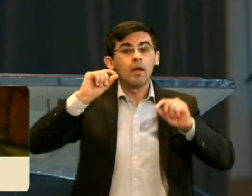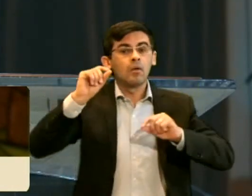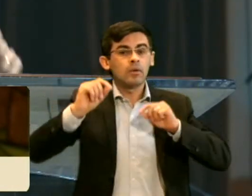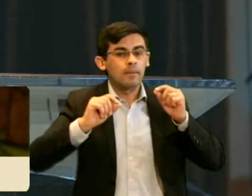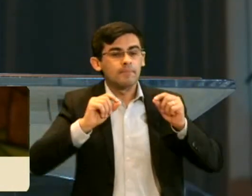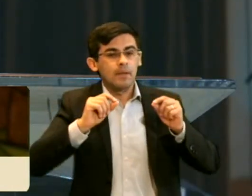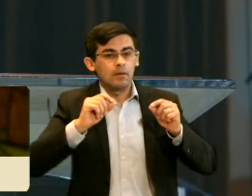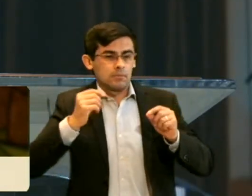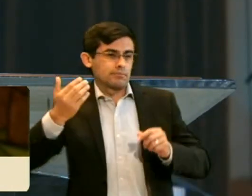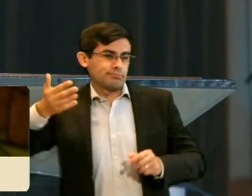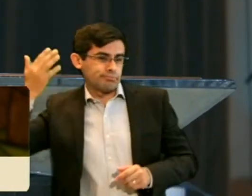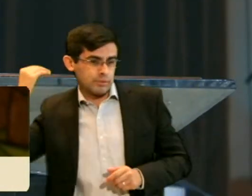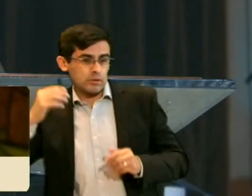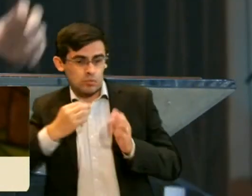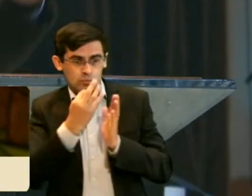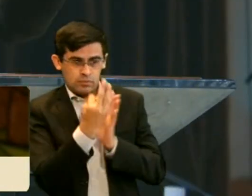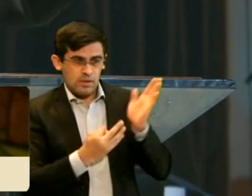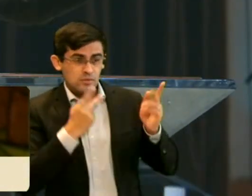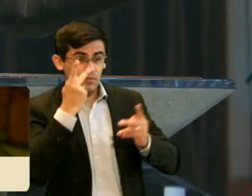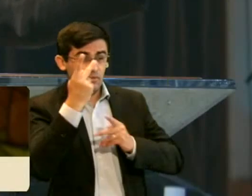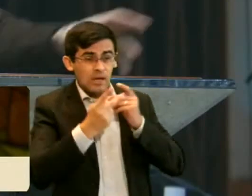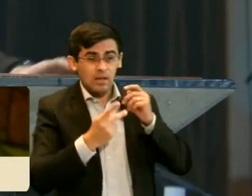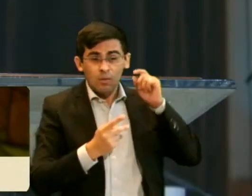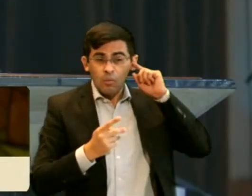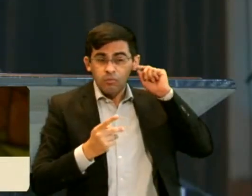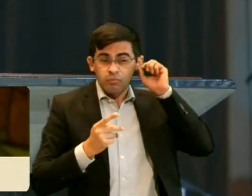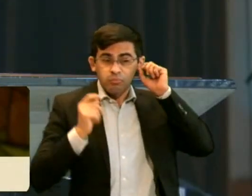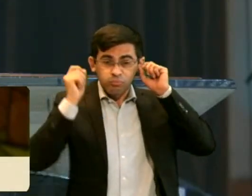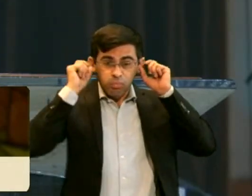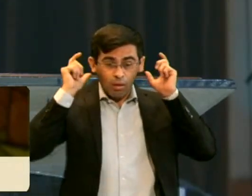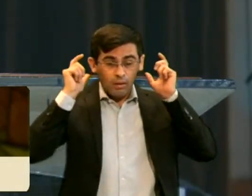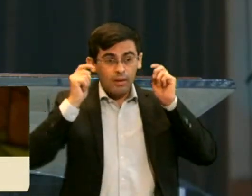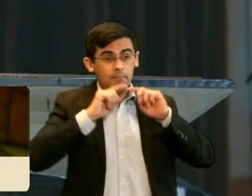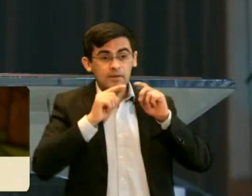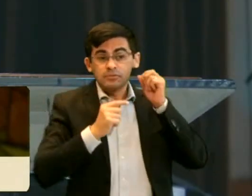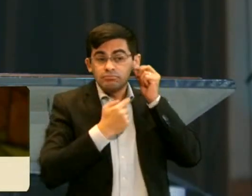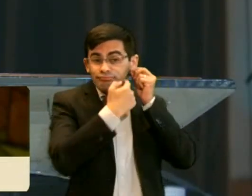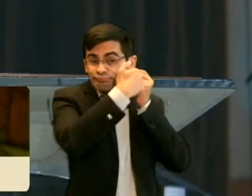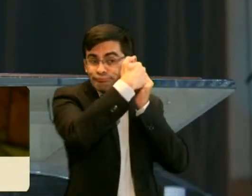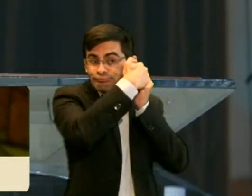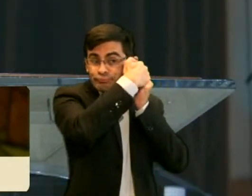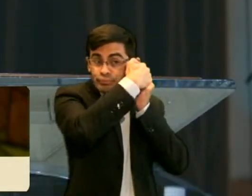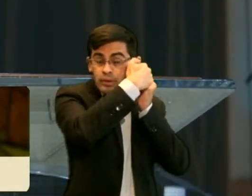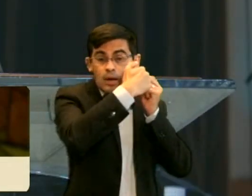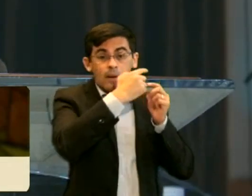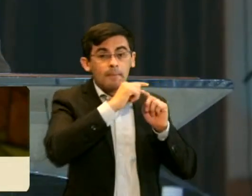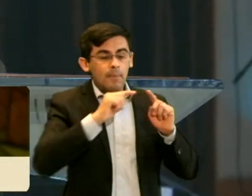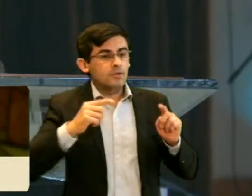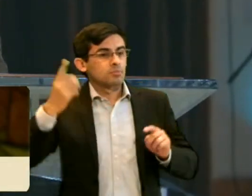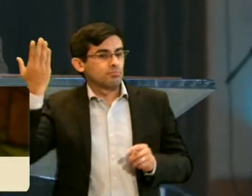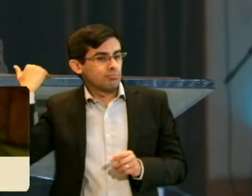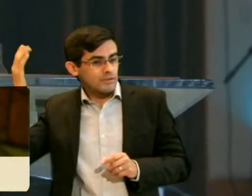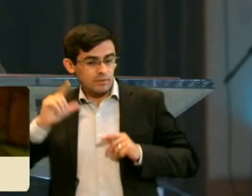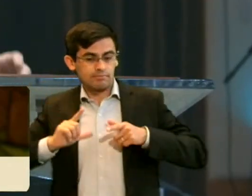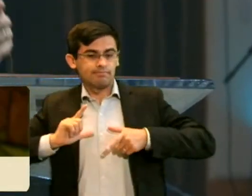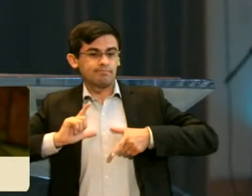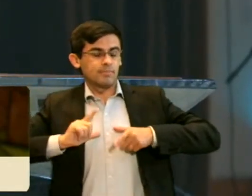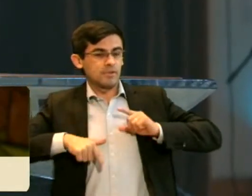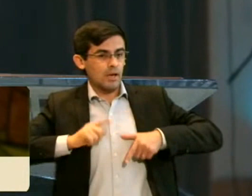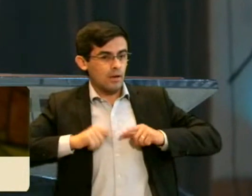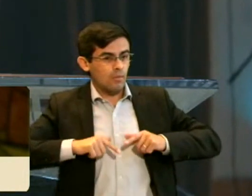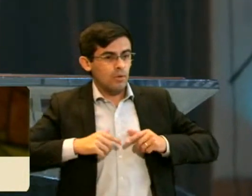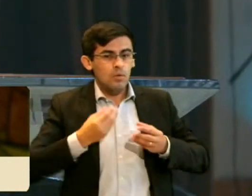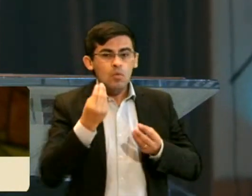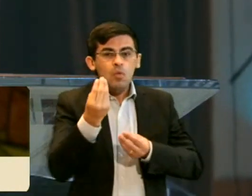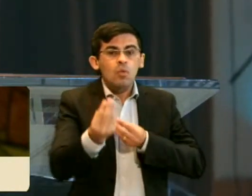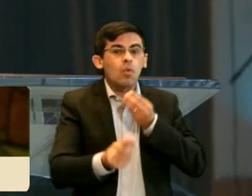furar a orelha. Tendo o costume da casa de Israel, era interessante porque a